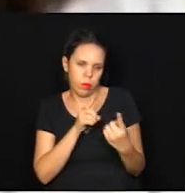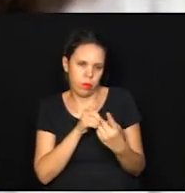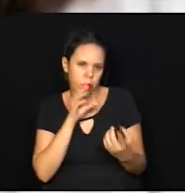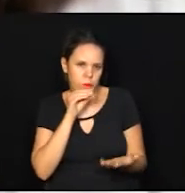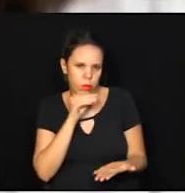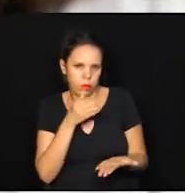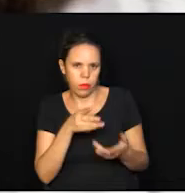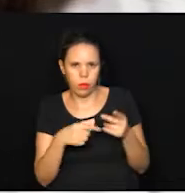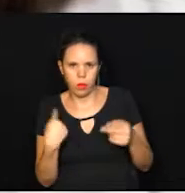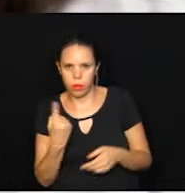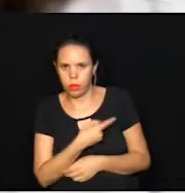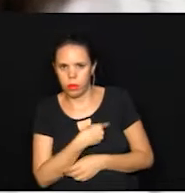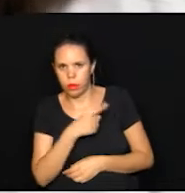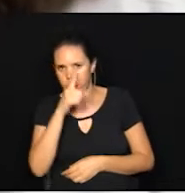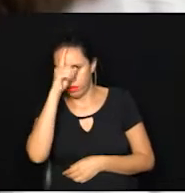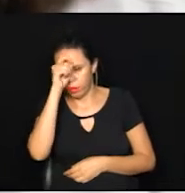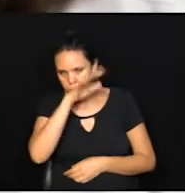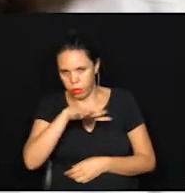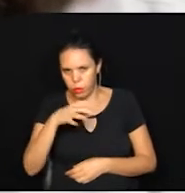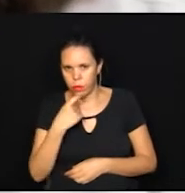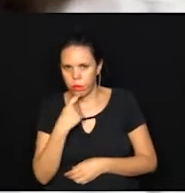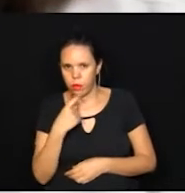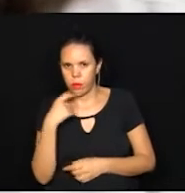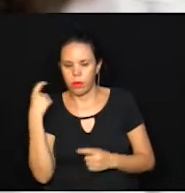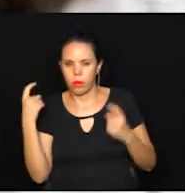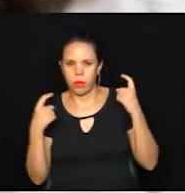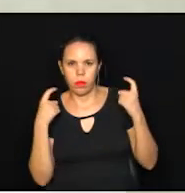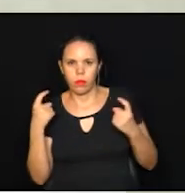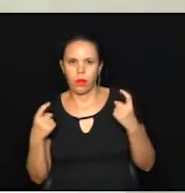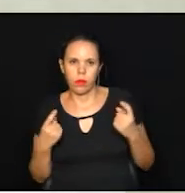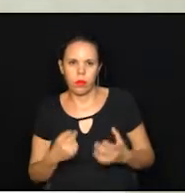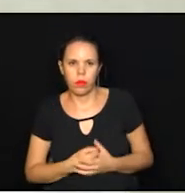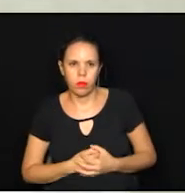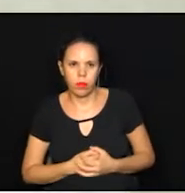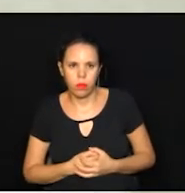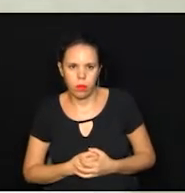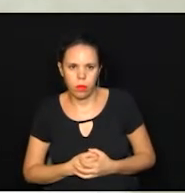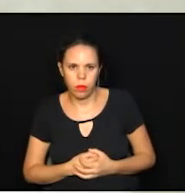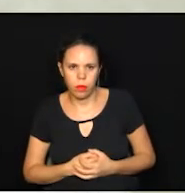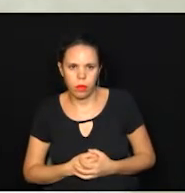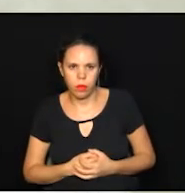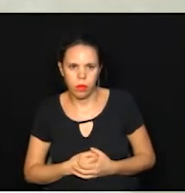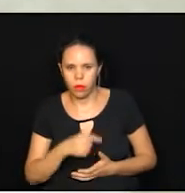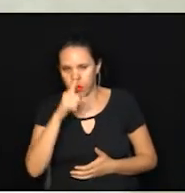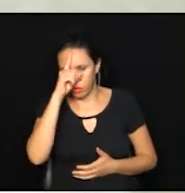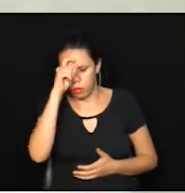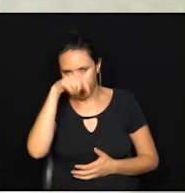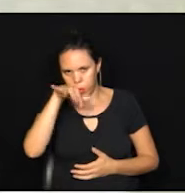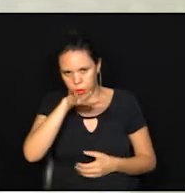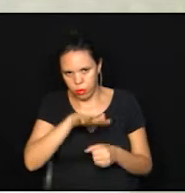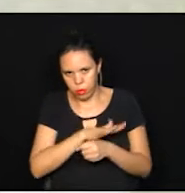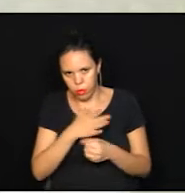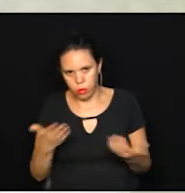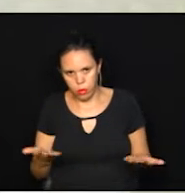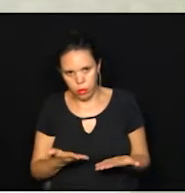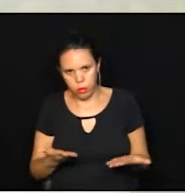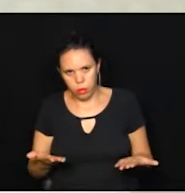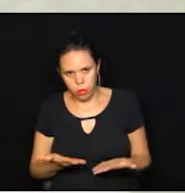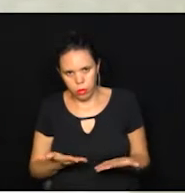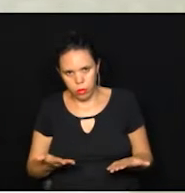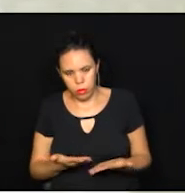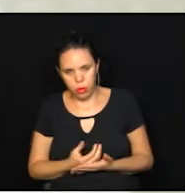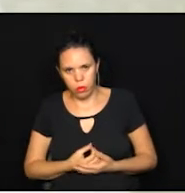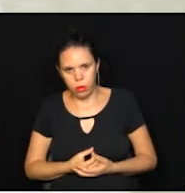e os hospitais de Campinas estamos muito preocupados com isso. O motivo dos hospitais estarem mais cheios agora é que essa